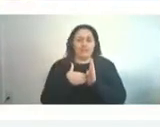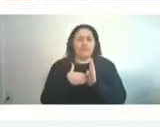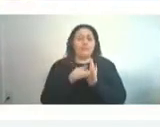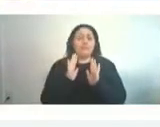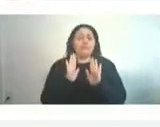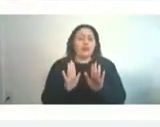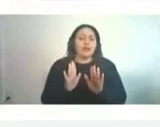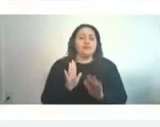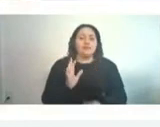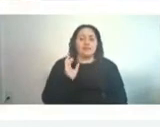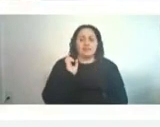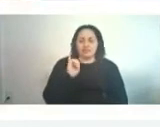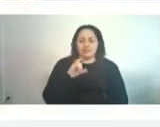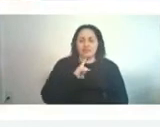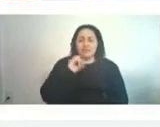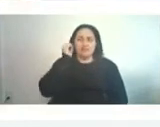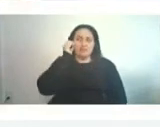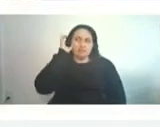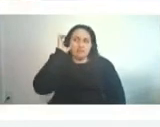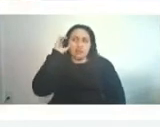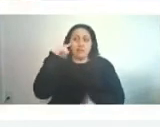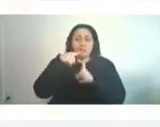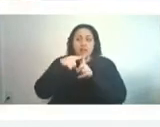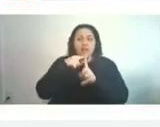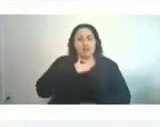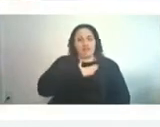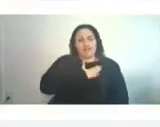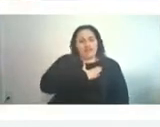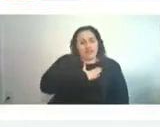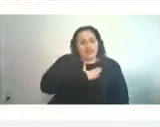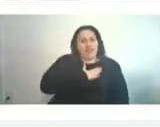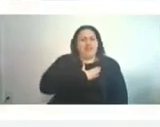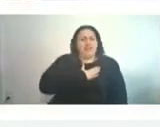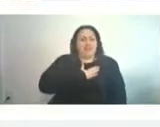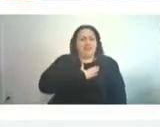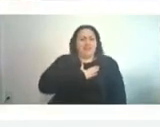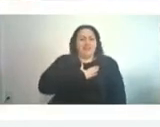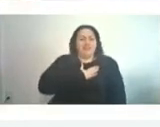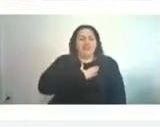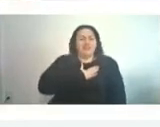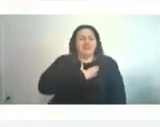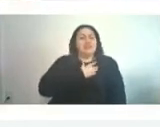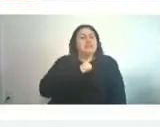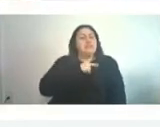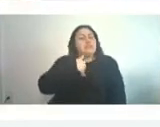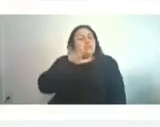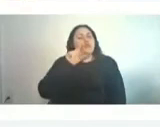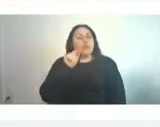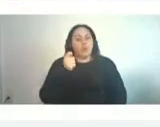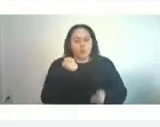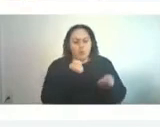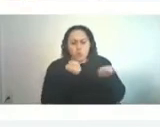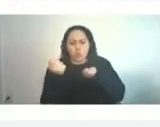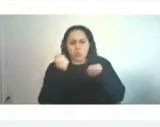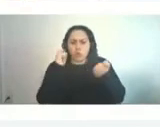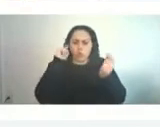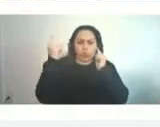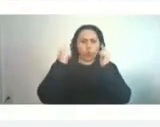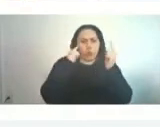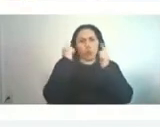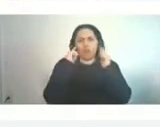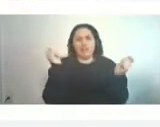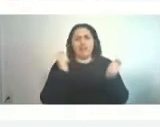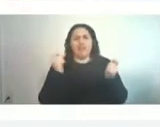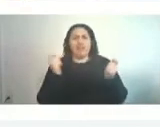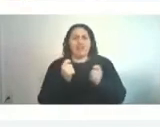afeto, né, que tem uma relação afetiva com ele, normalmente a gente tem mais domínio também desse processo, né? Então,